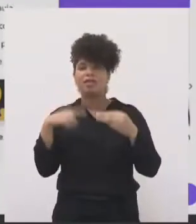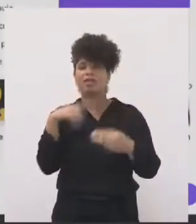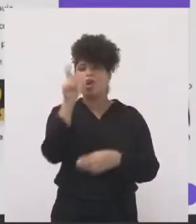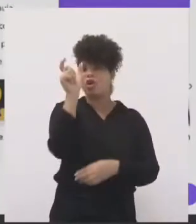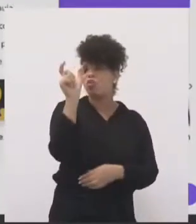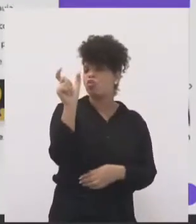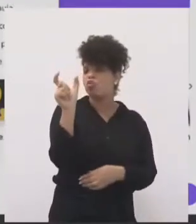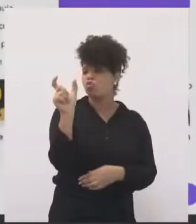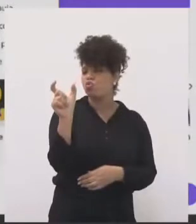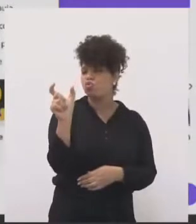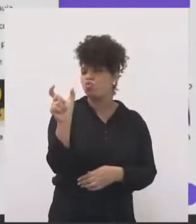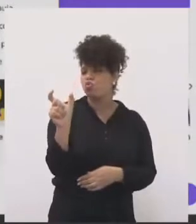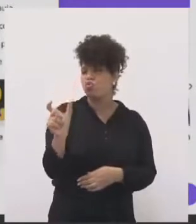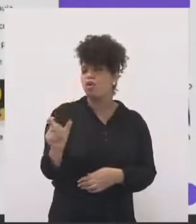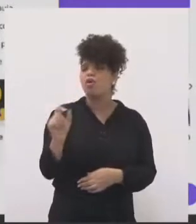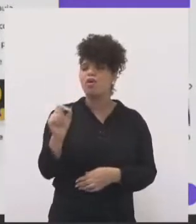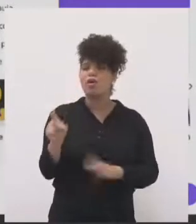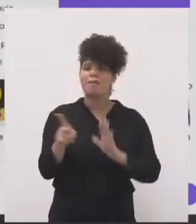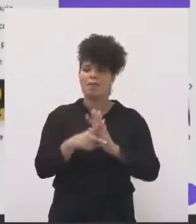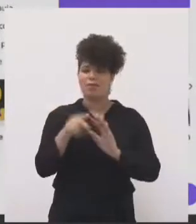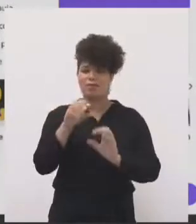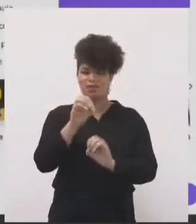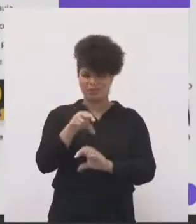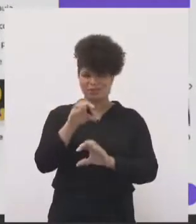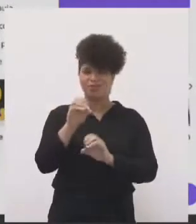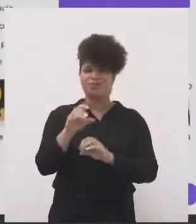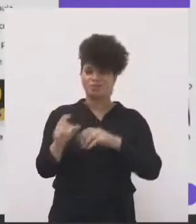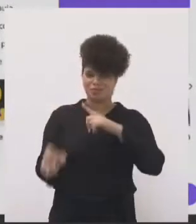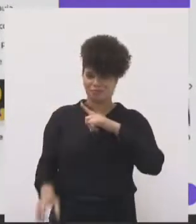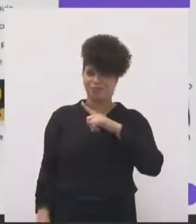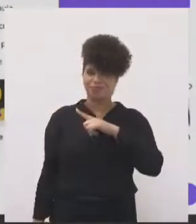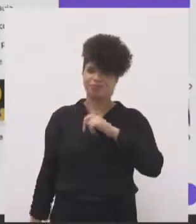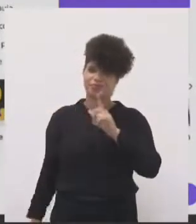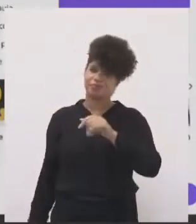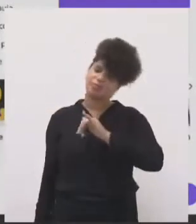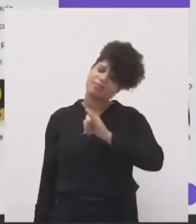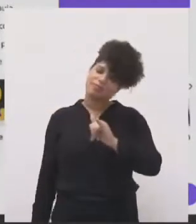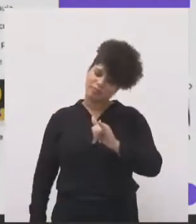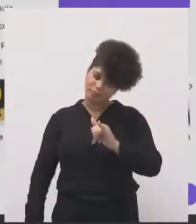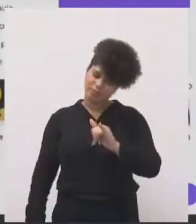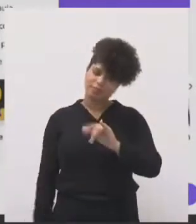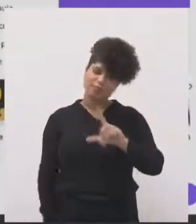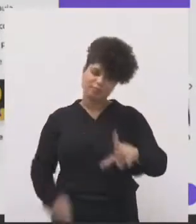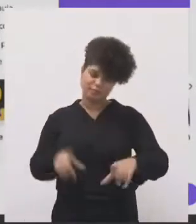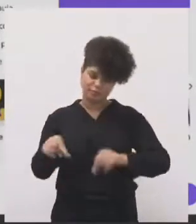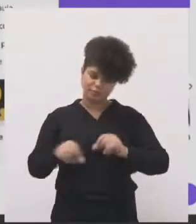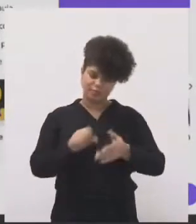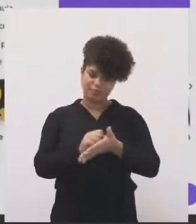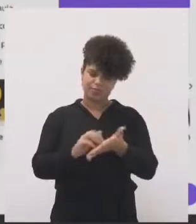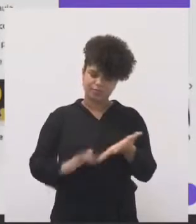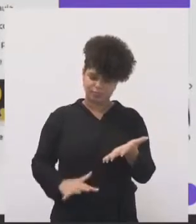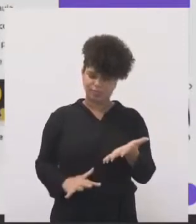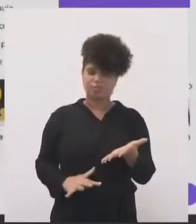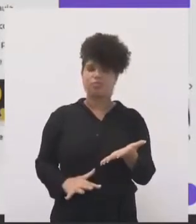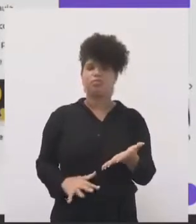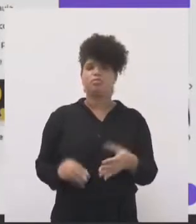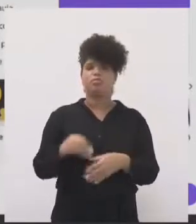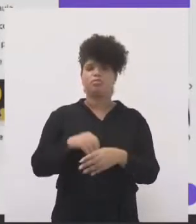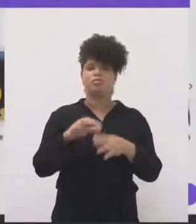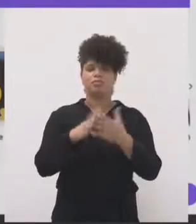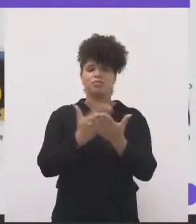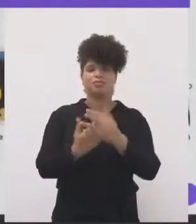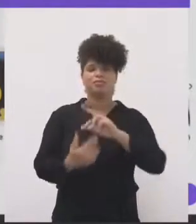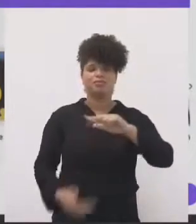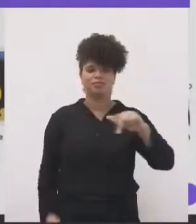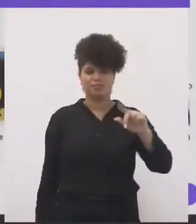aqui inteirinha só de educação também, com comunicados, folhas de atividades, cartazes escolares e outras